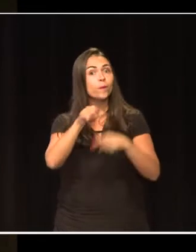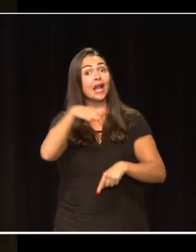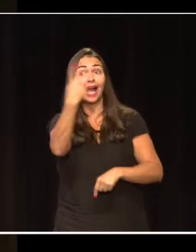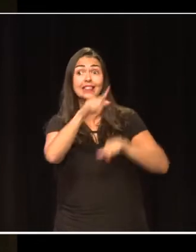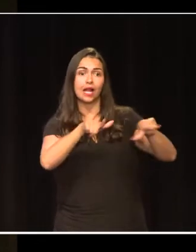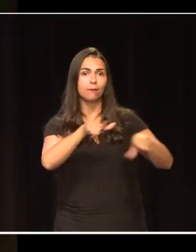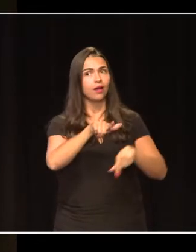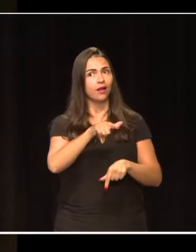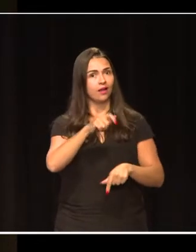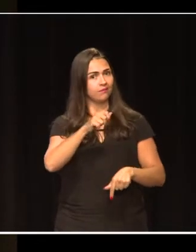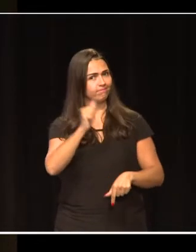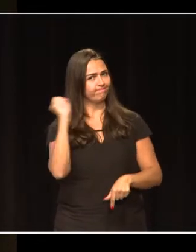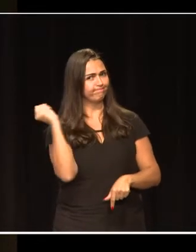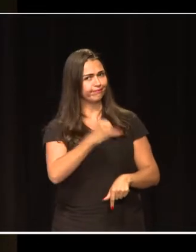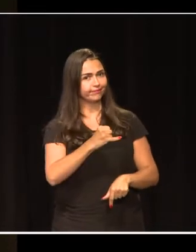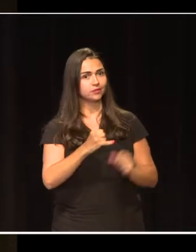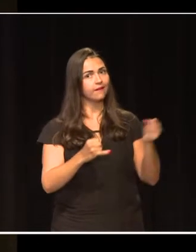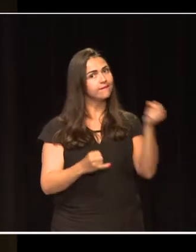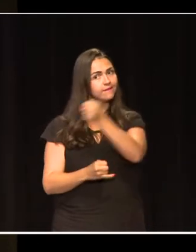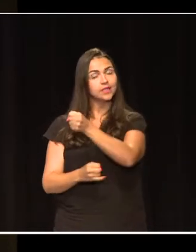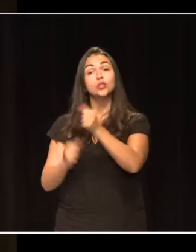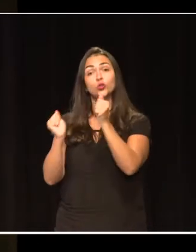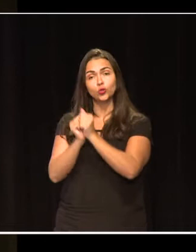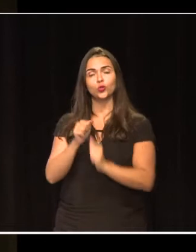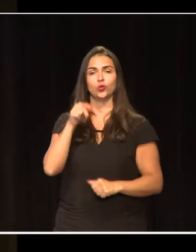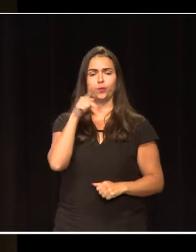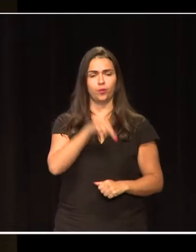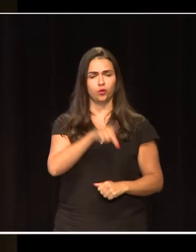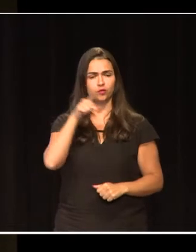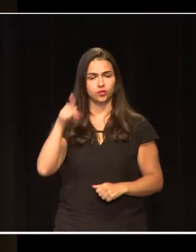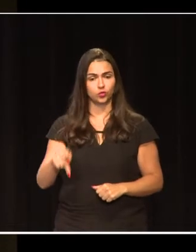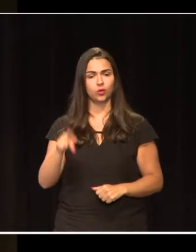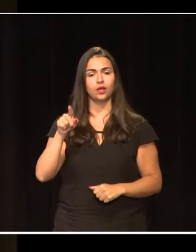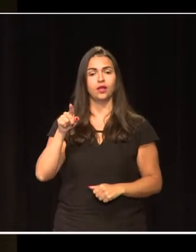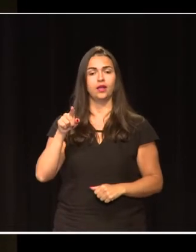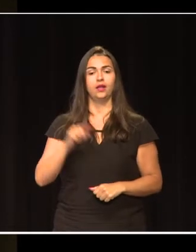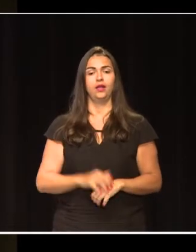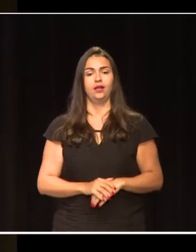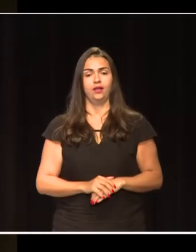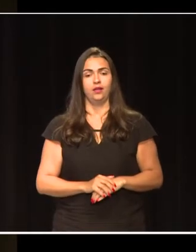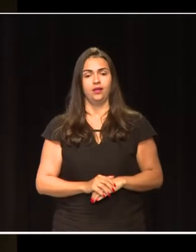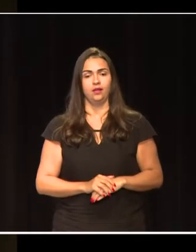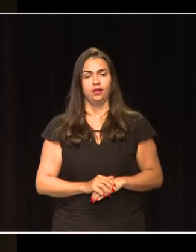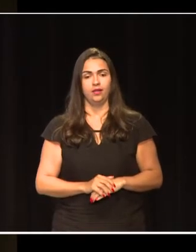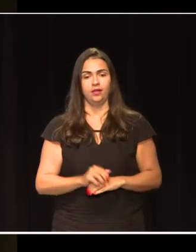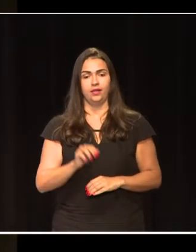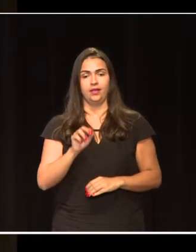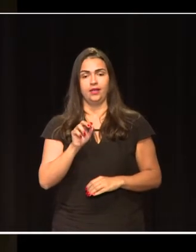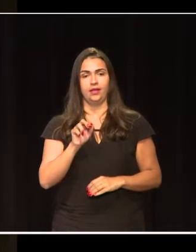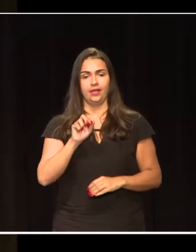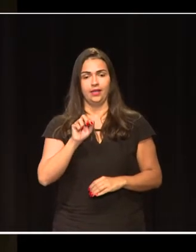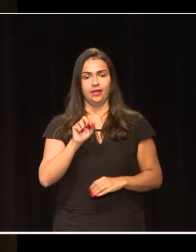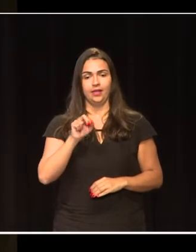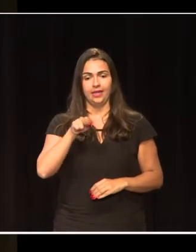tá? Então, junto com a doutora Midori, lá do INCA, a gente está tentando fechar essa parceria para